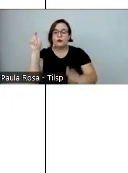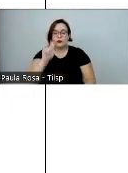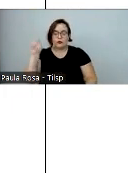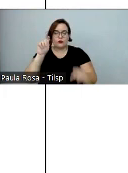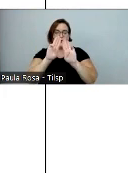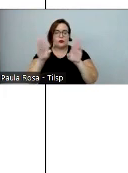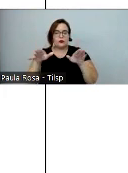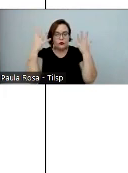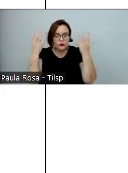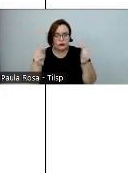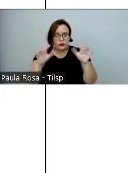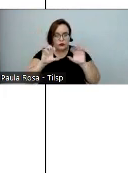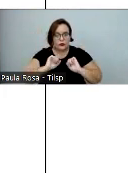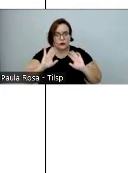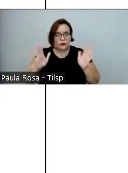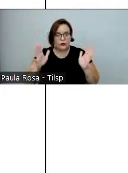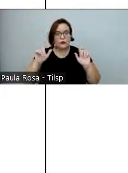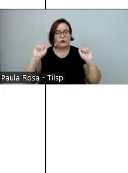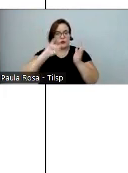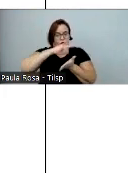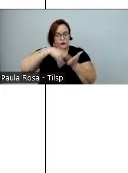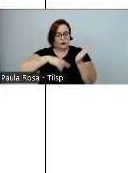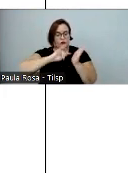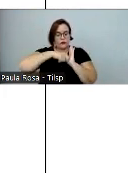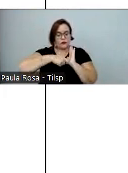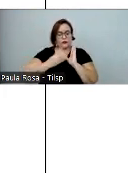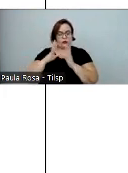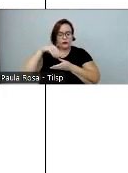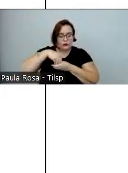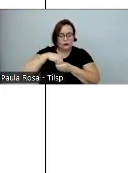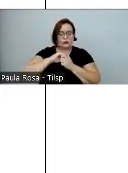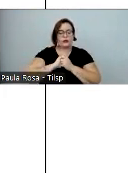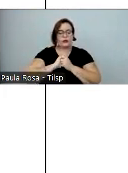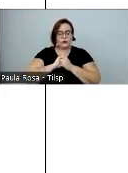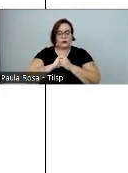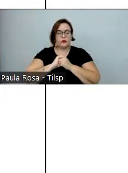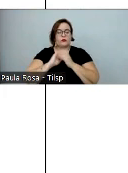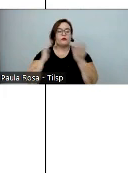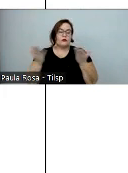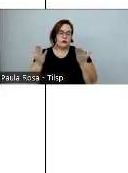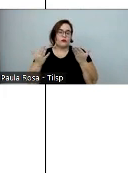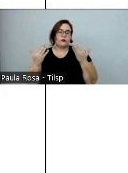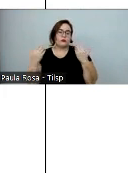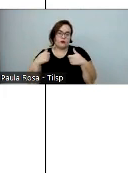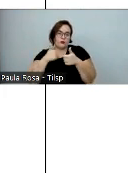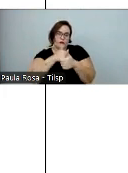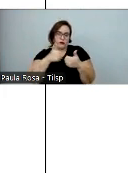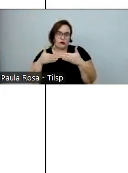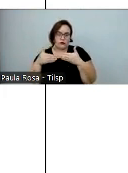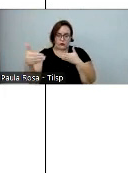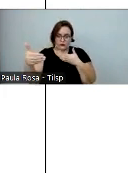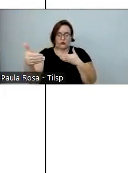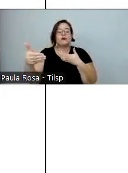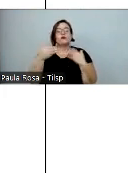a definição nas suas nos seus documentos internos A ideia é fazer realmente um acompanhamento daqui para frente sobre como isso vai